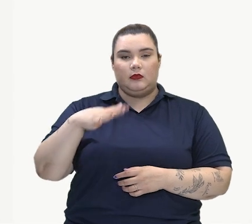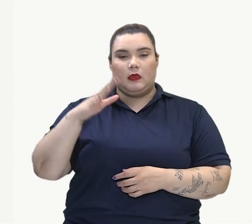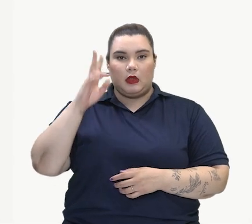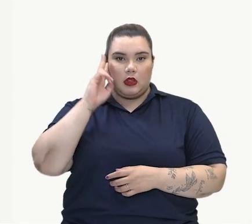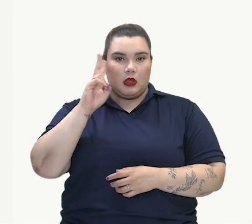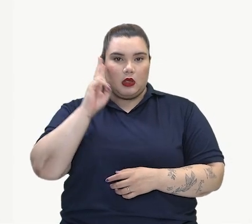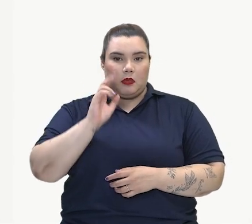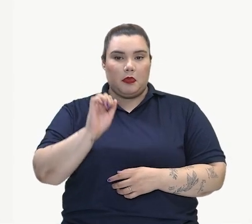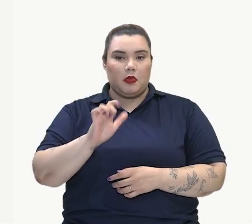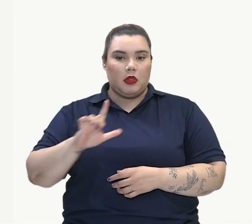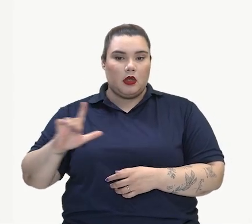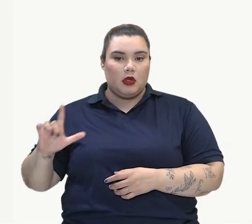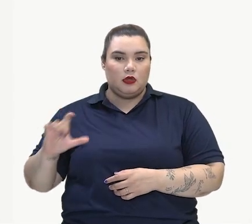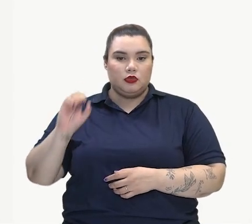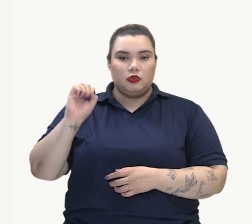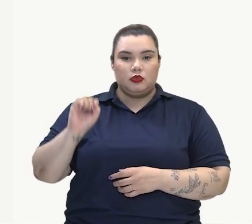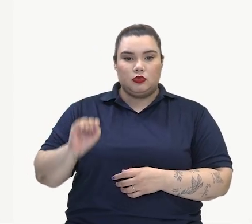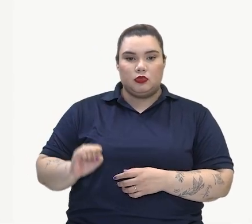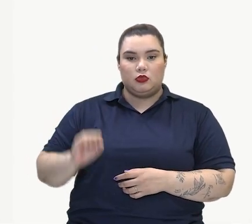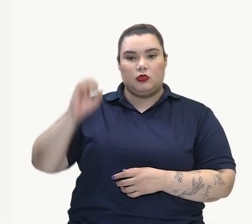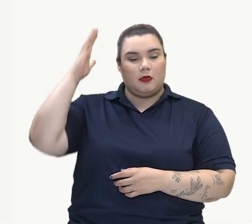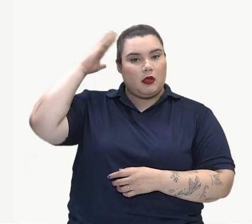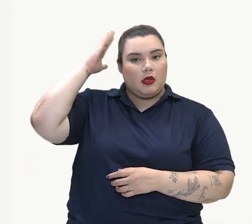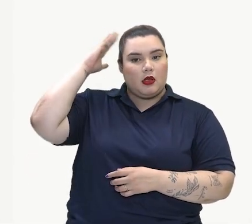o sul do Pará aqui,